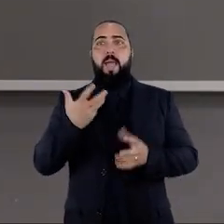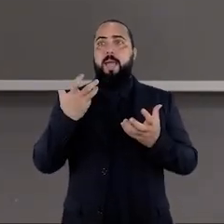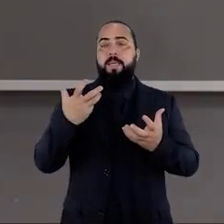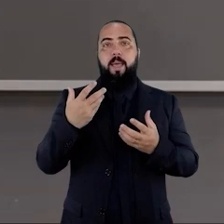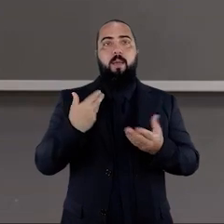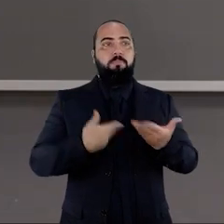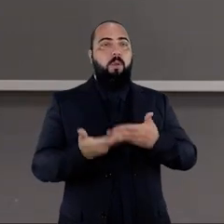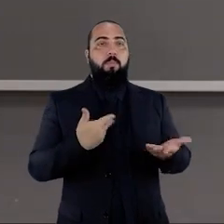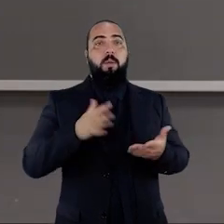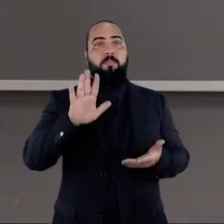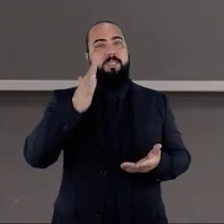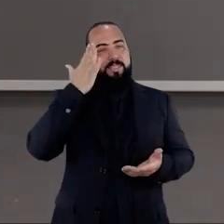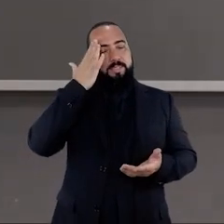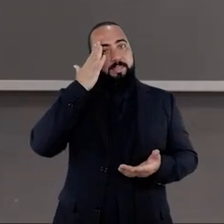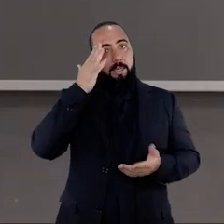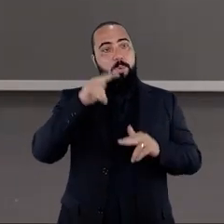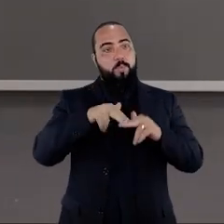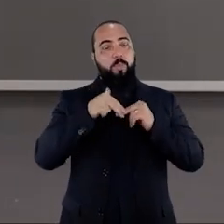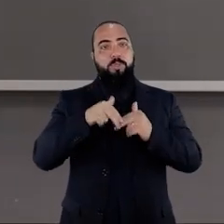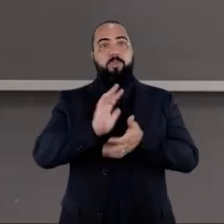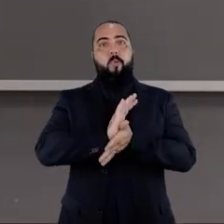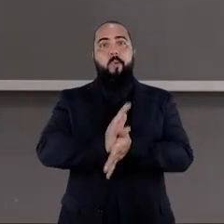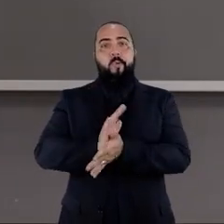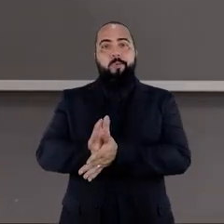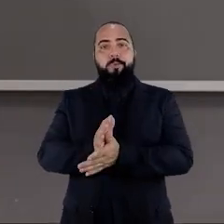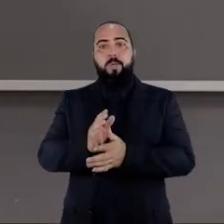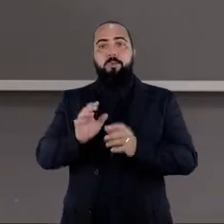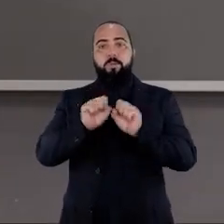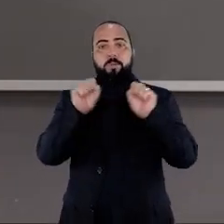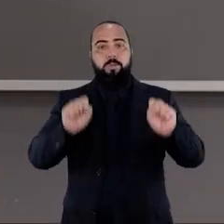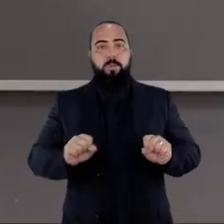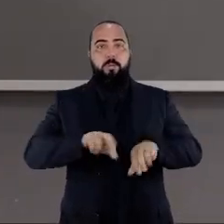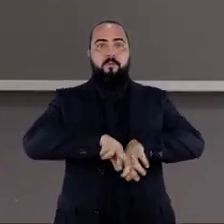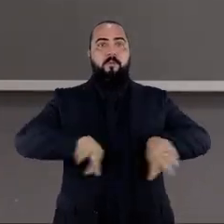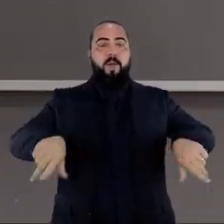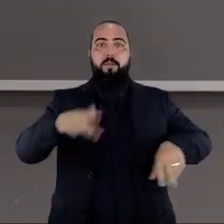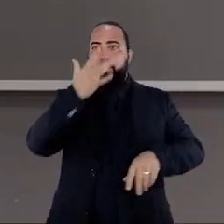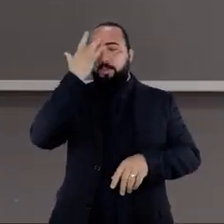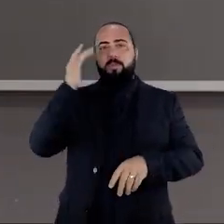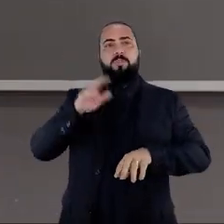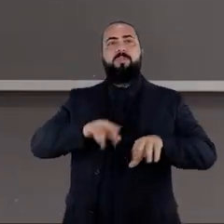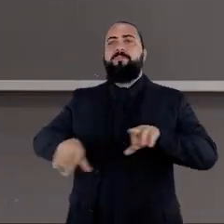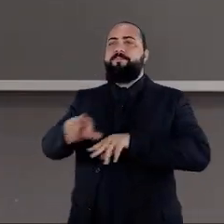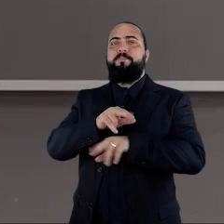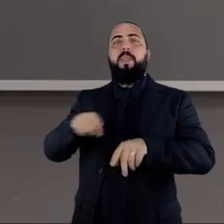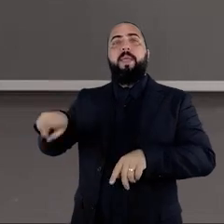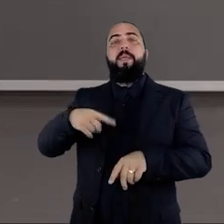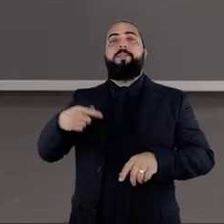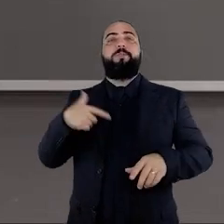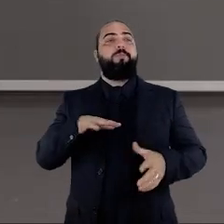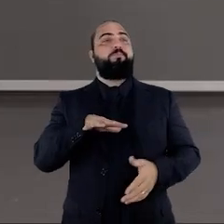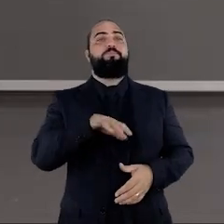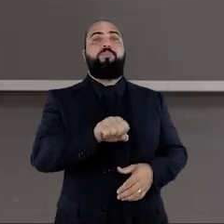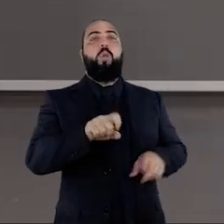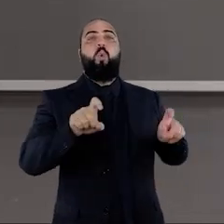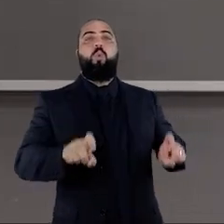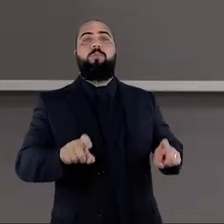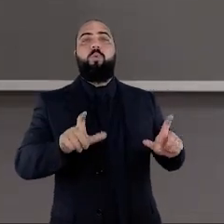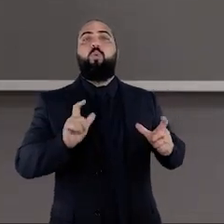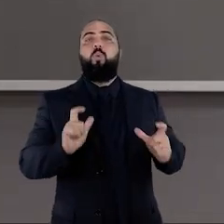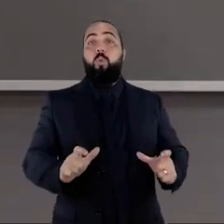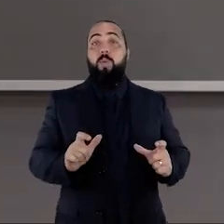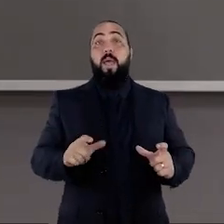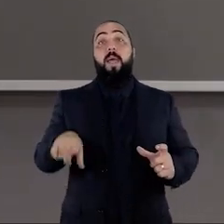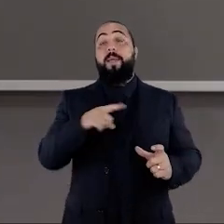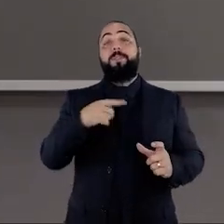se quiserem, mas sabemos que por causa das exclusões sistemáticas, muitas pessoas não ocupam lugares, não são